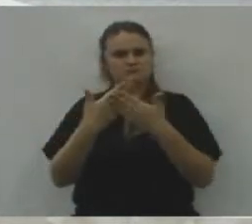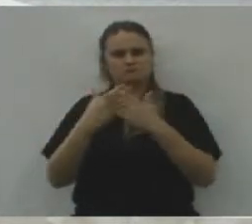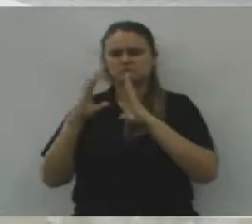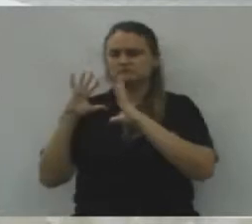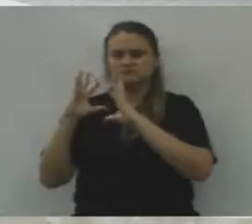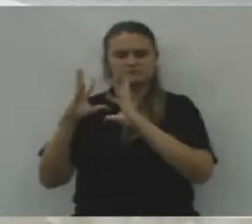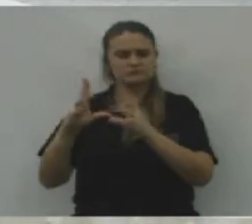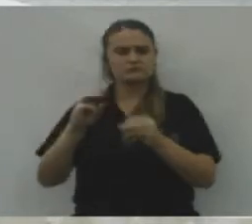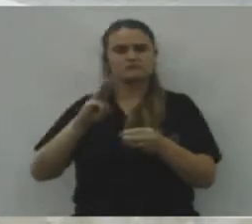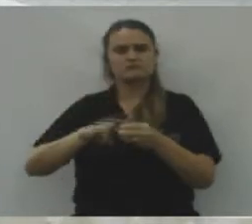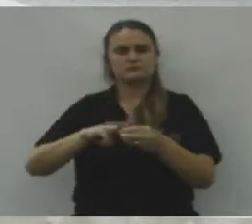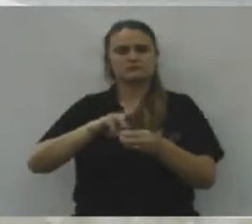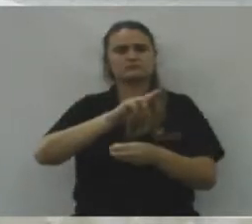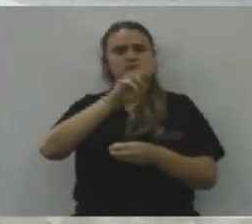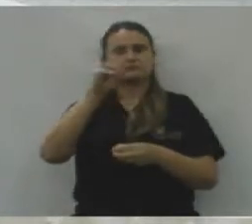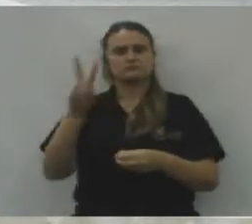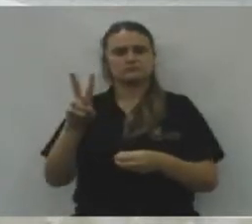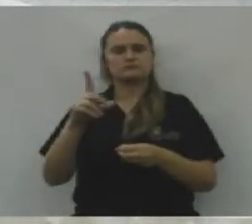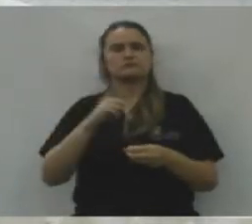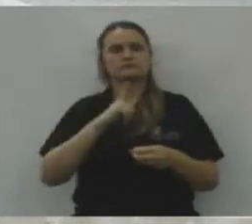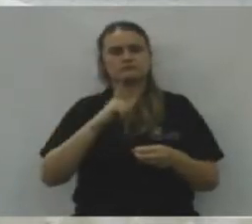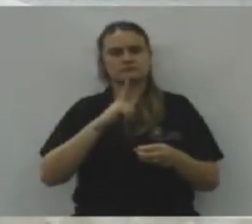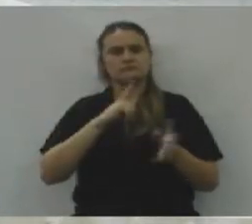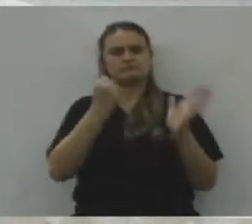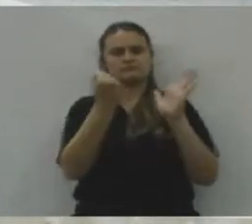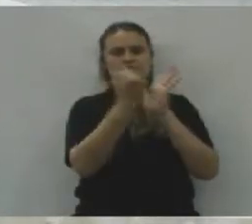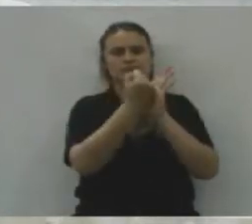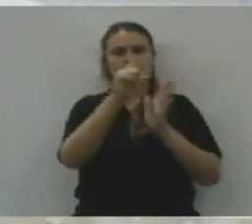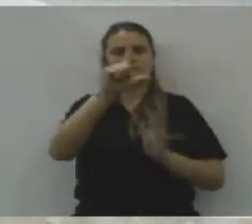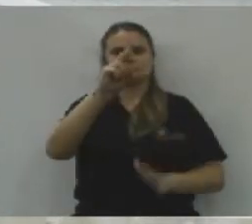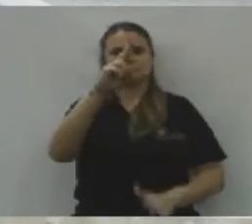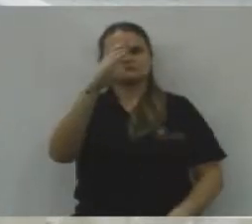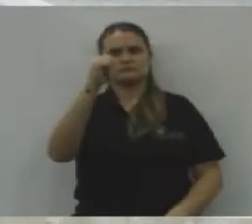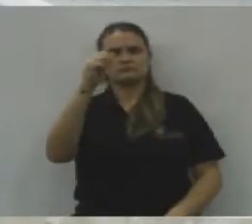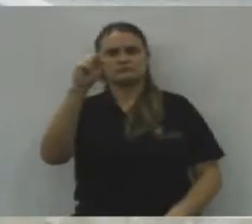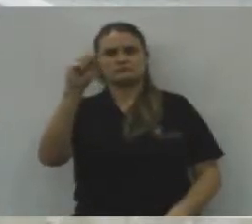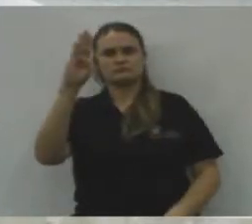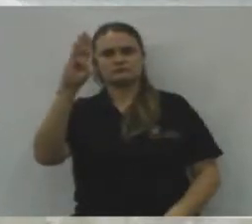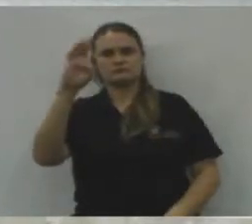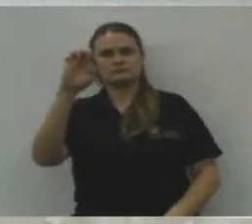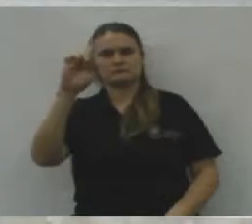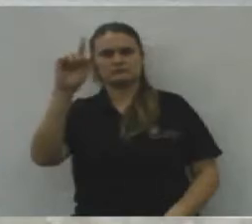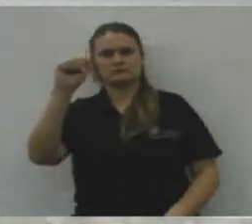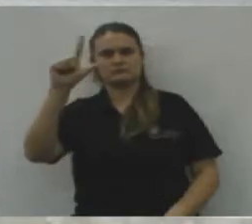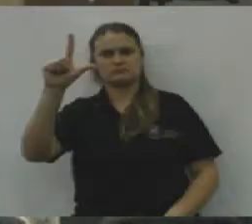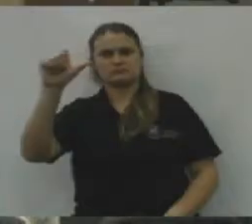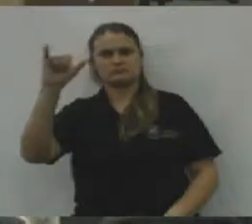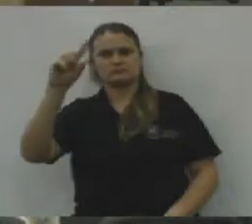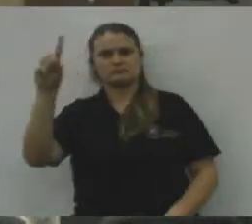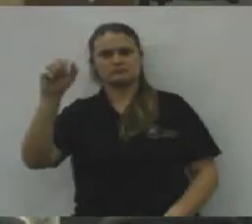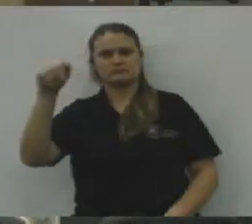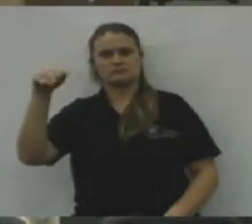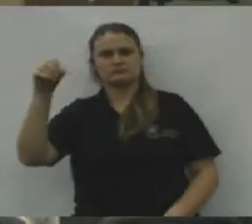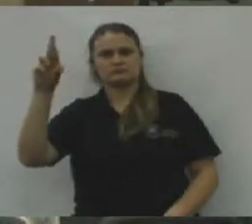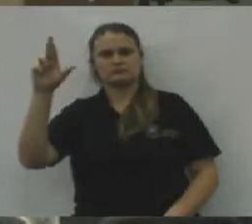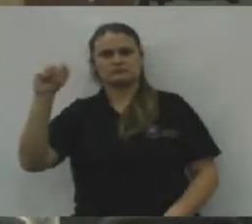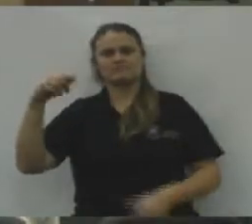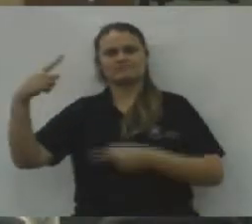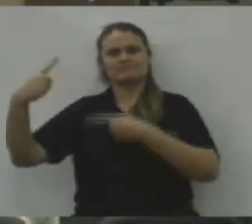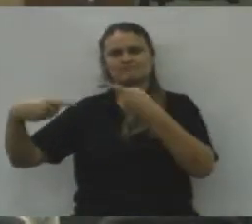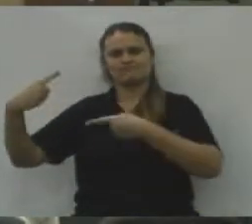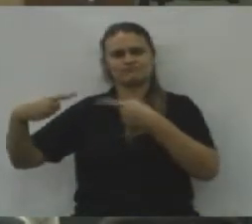o município de Nova Vitória, estabelece o selo Lucas Begales Amora e dá outras providências. Em discussão, com